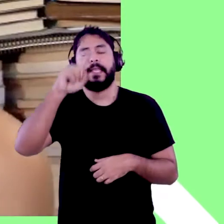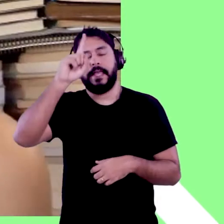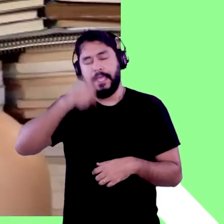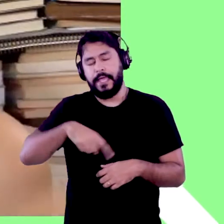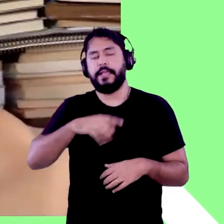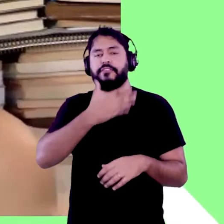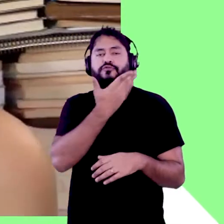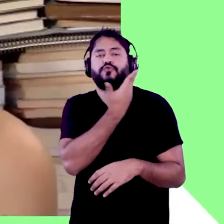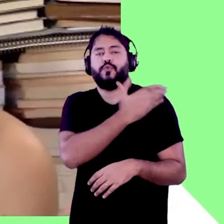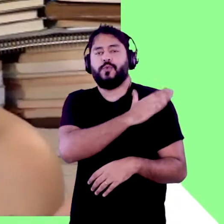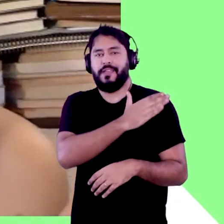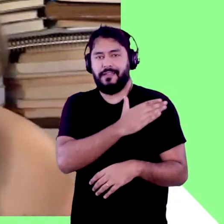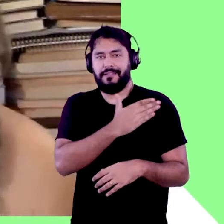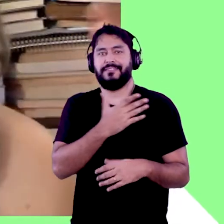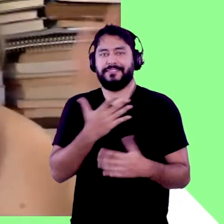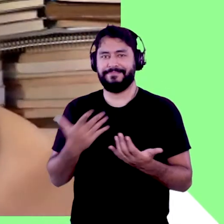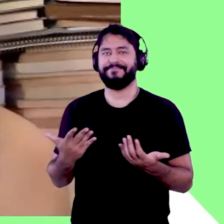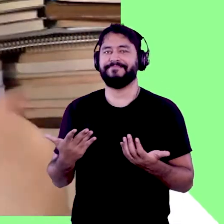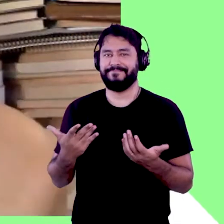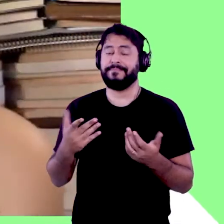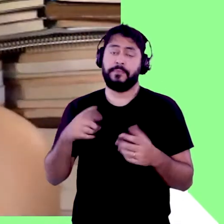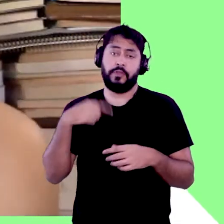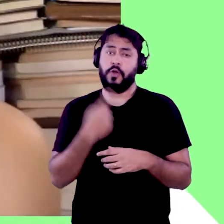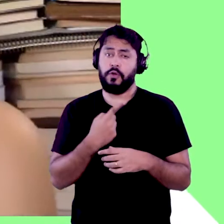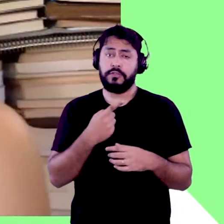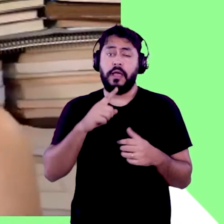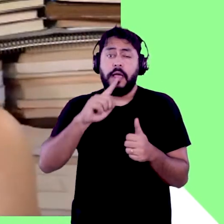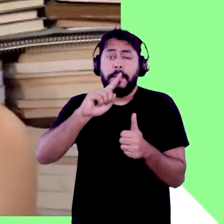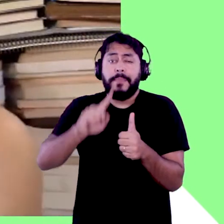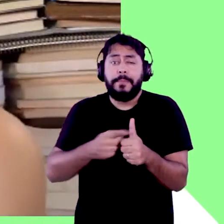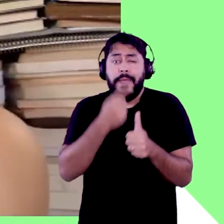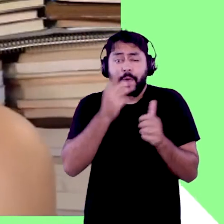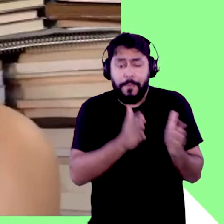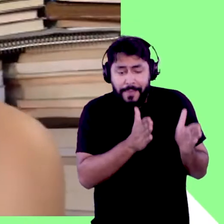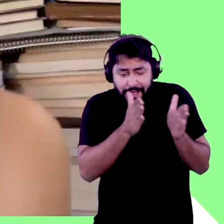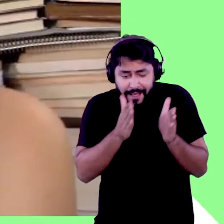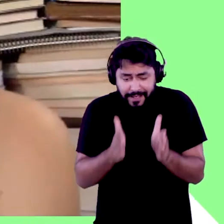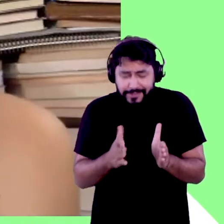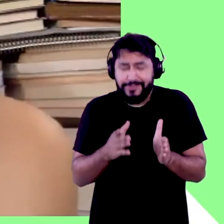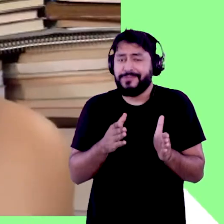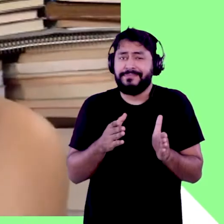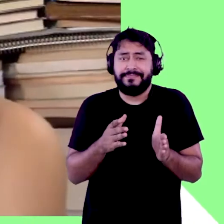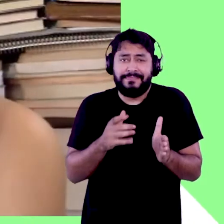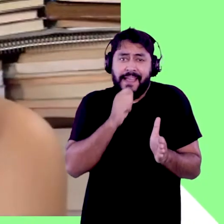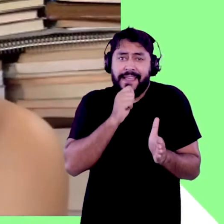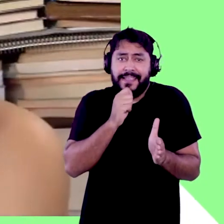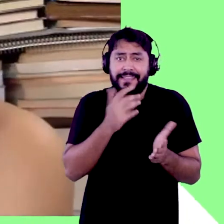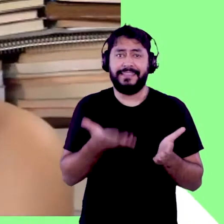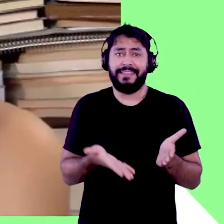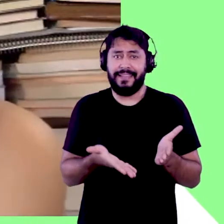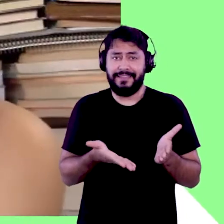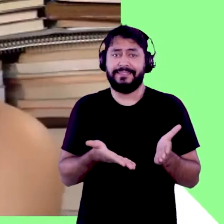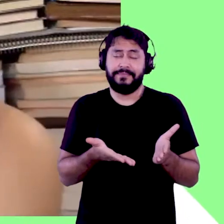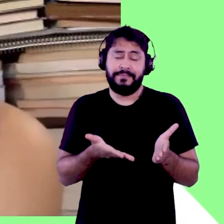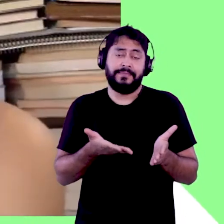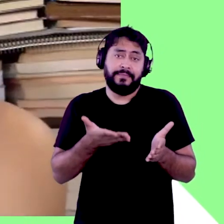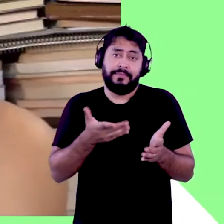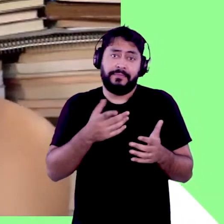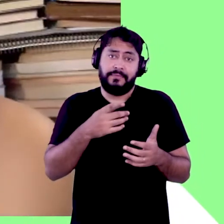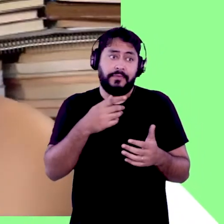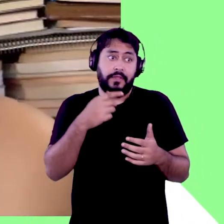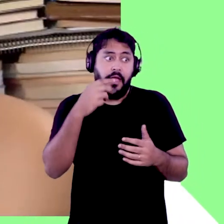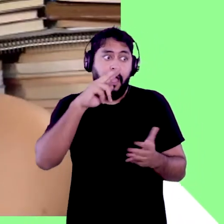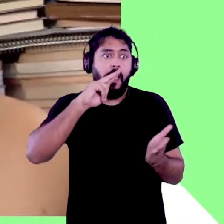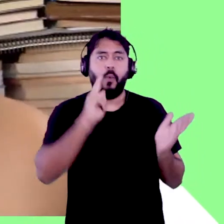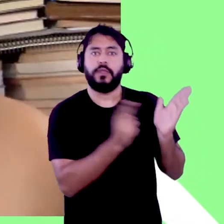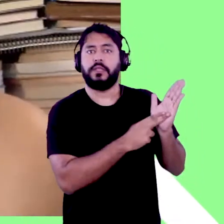de reconhecimento da exclusão, e precisamos migrar para conseguir evoluir nesses outros passos para